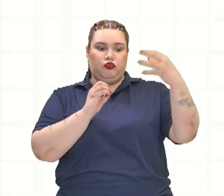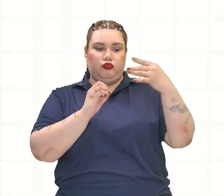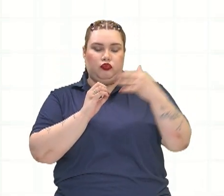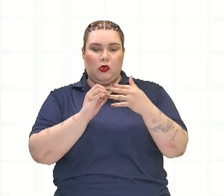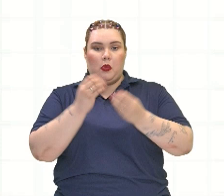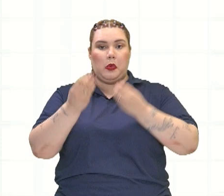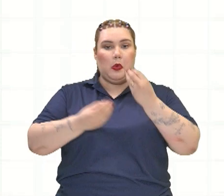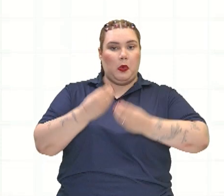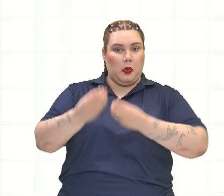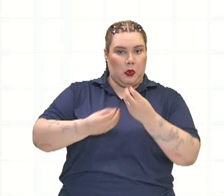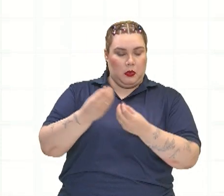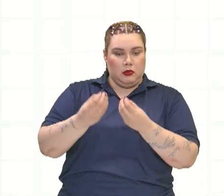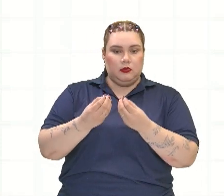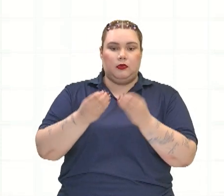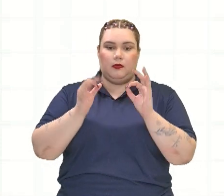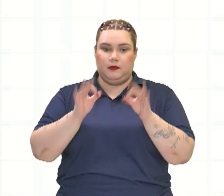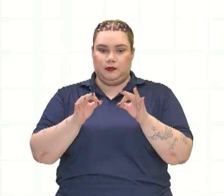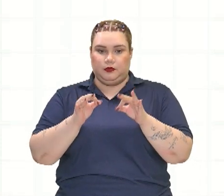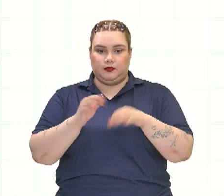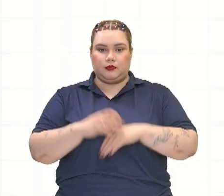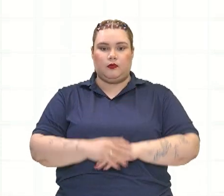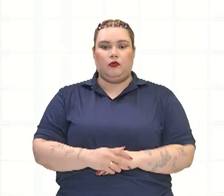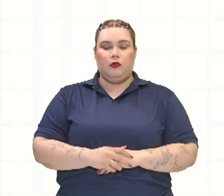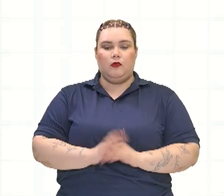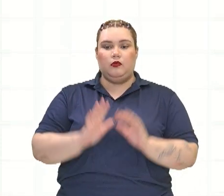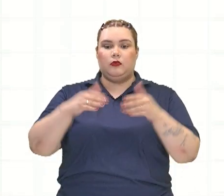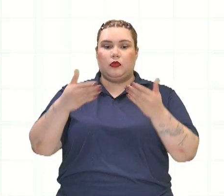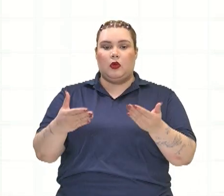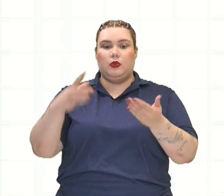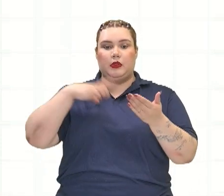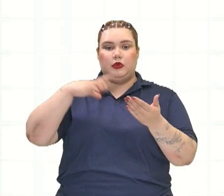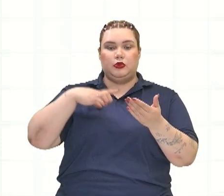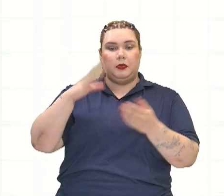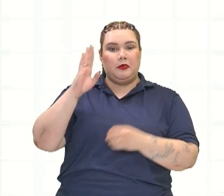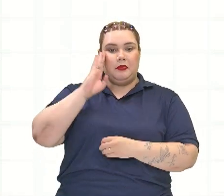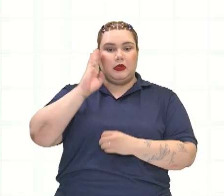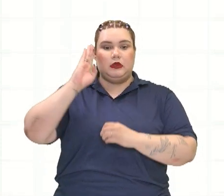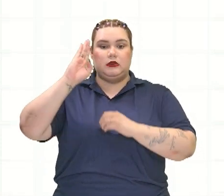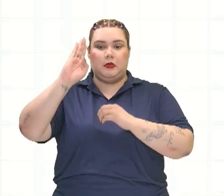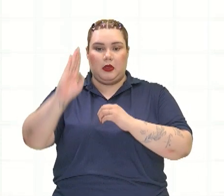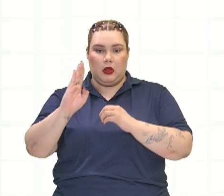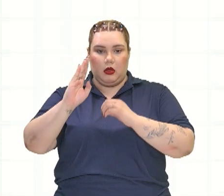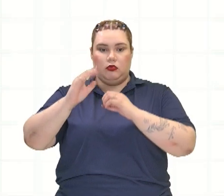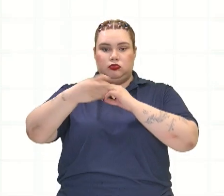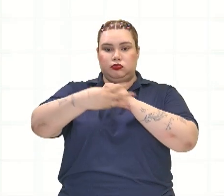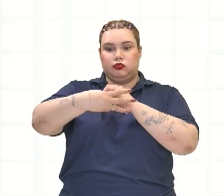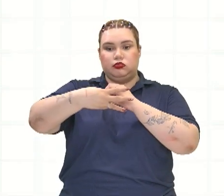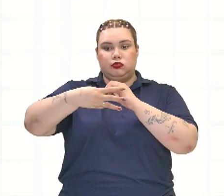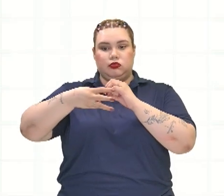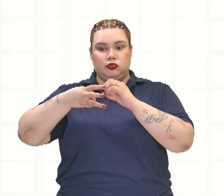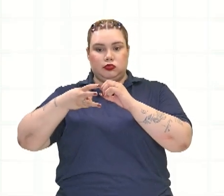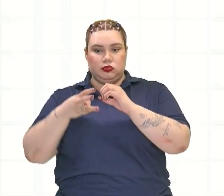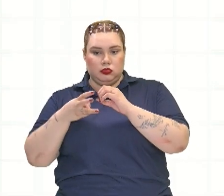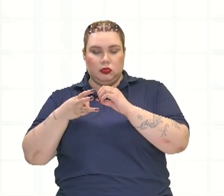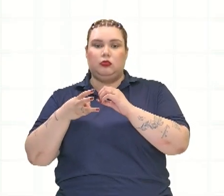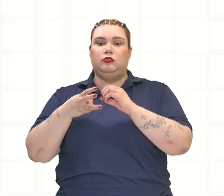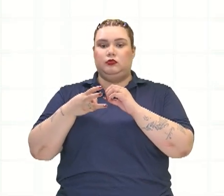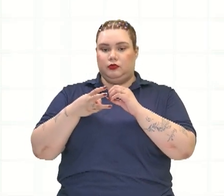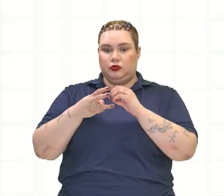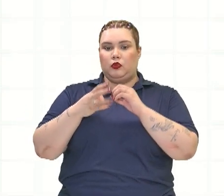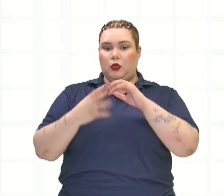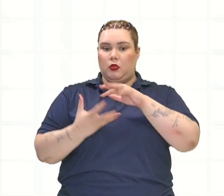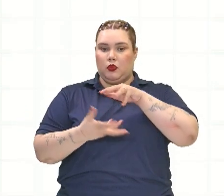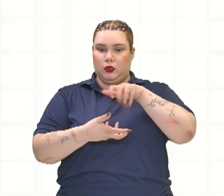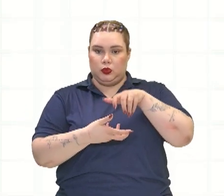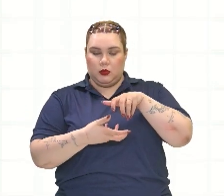Terra, tá? A delimitação se dá por meio dos principais paralelos em que o planeta se